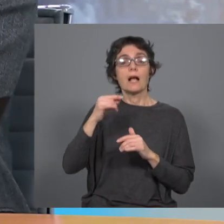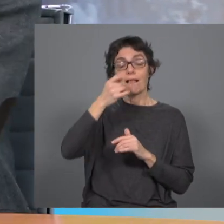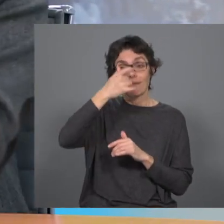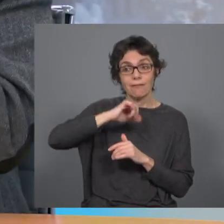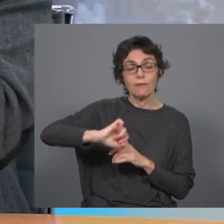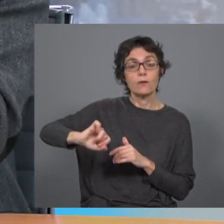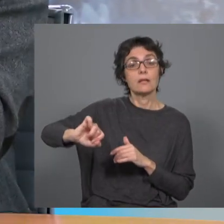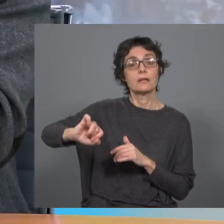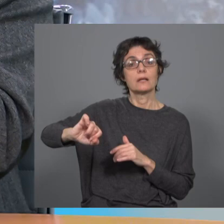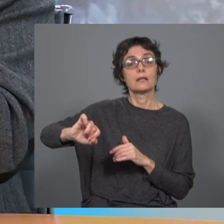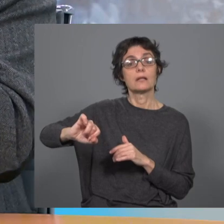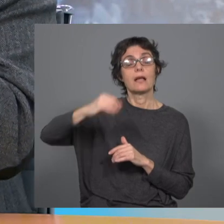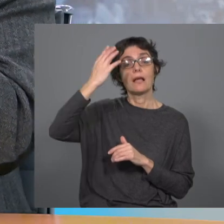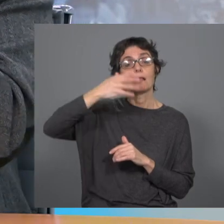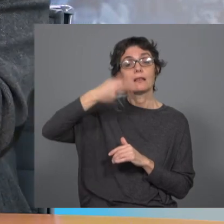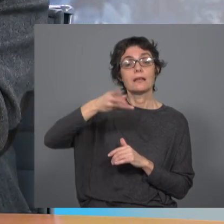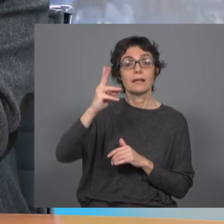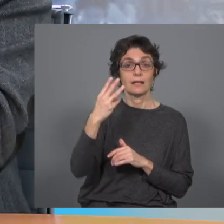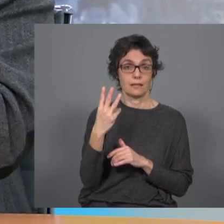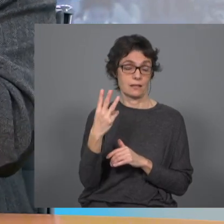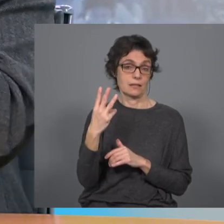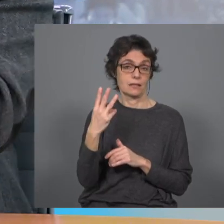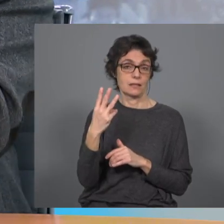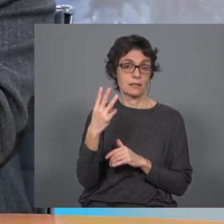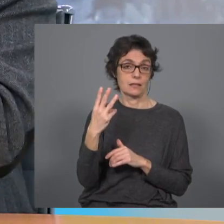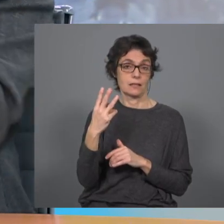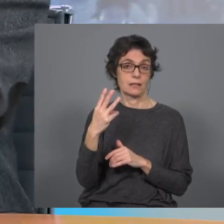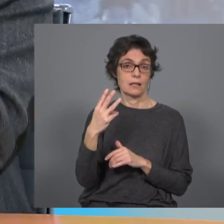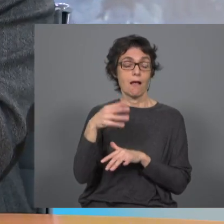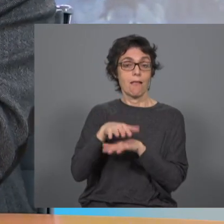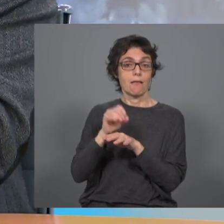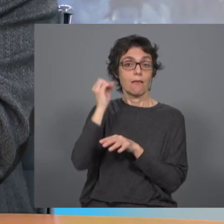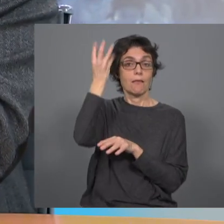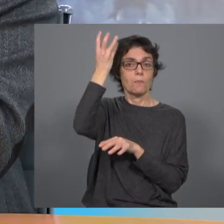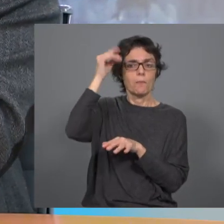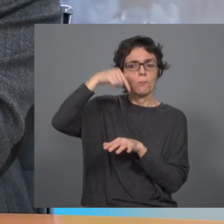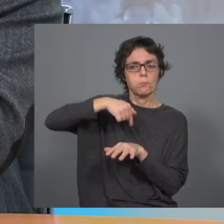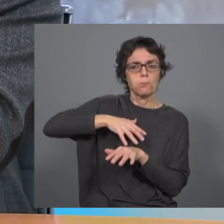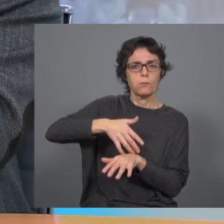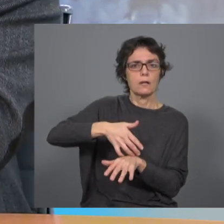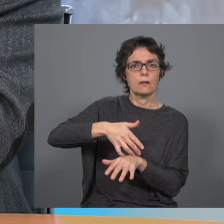terra. Ou seja, mesmo quando o Evangelho vai nos preparando na sua narrativa para a ressurreição de Jesus,